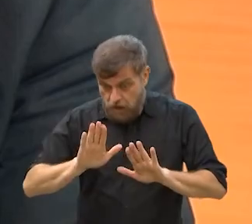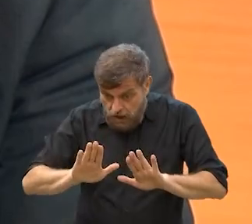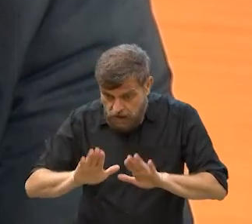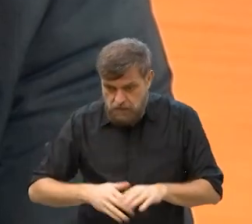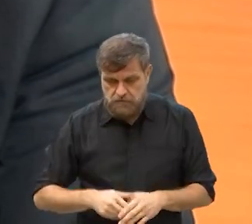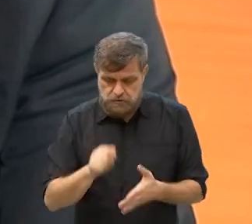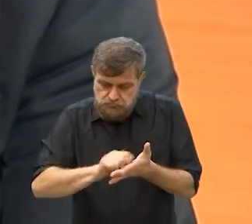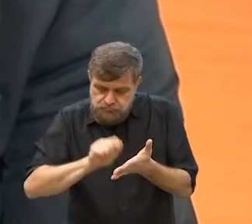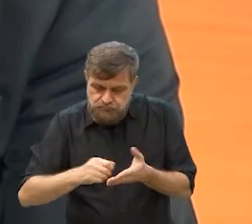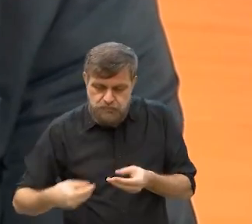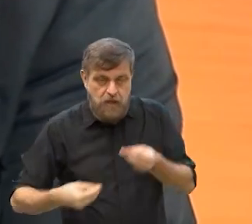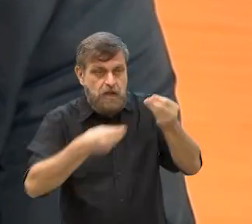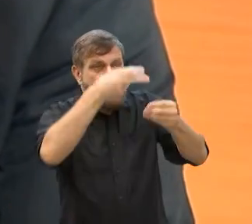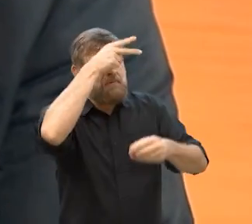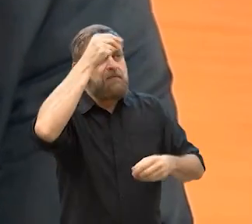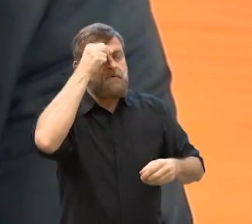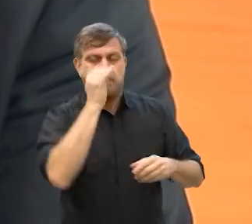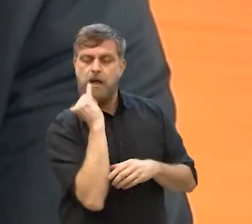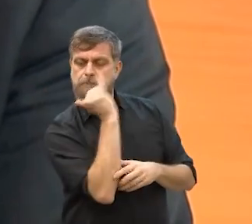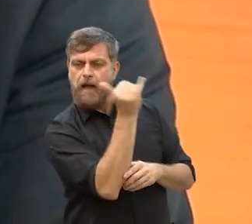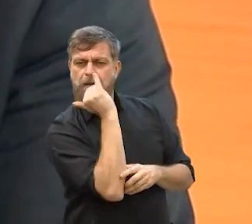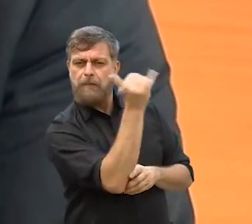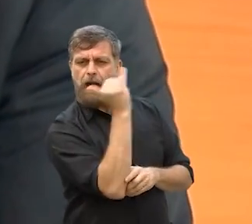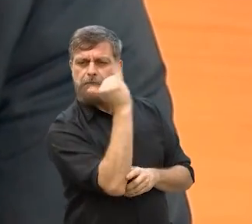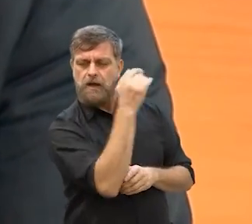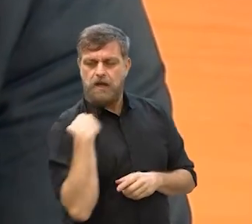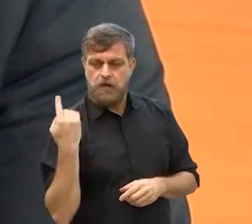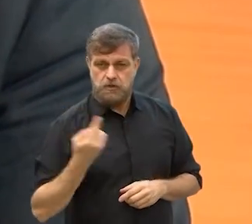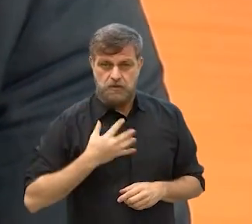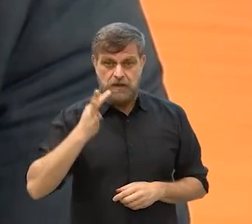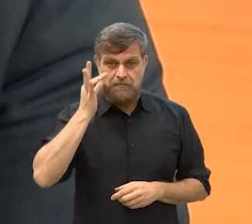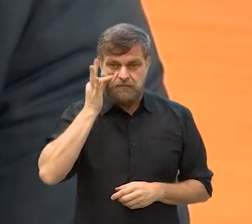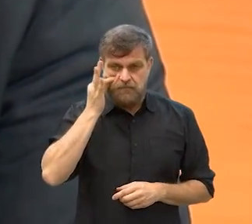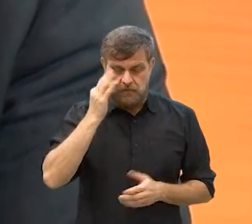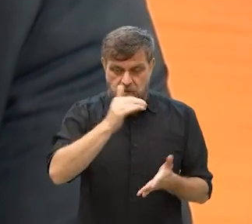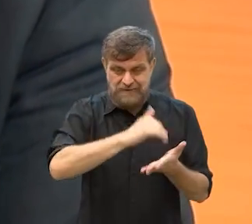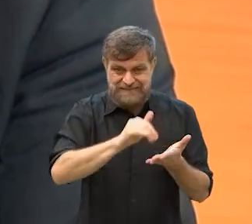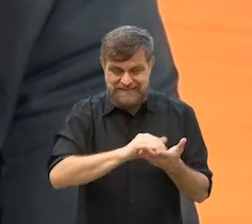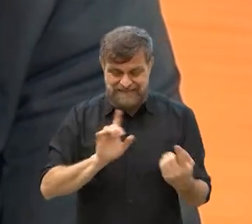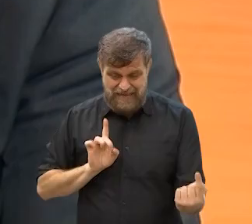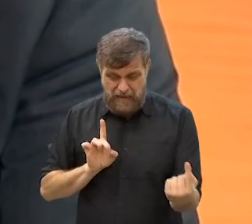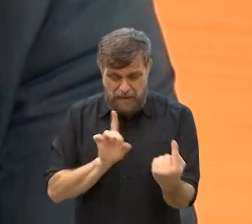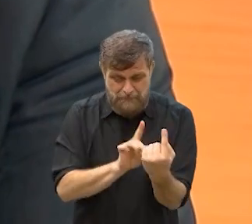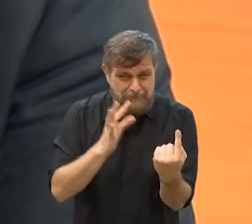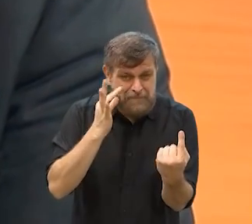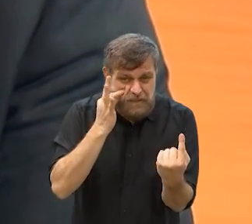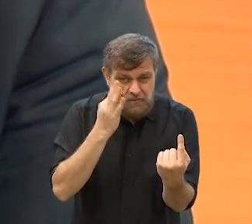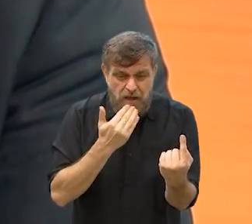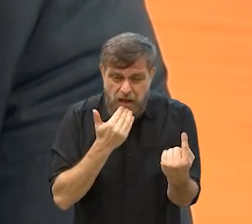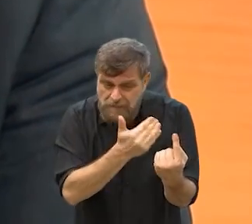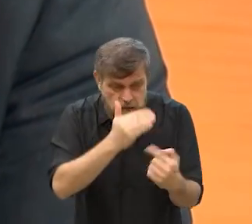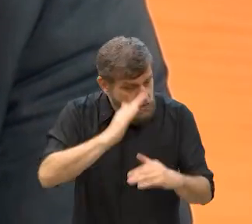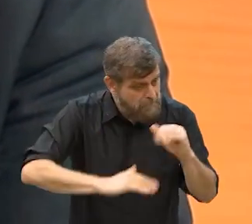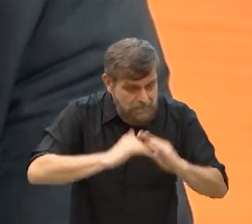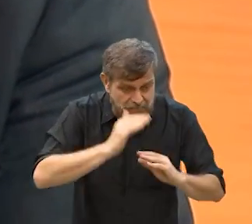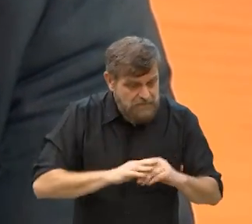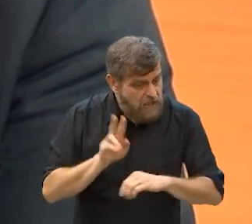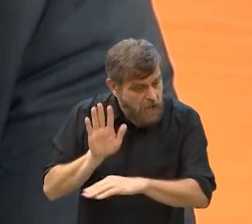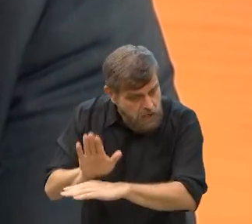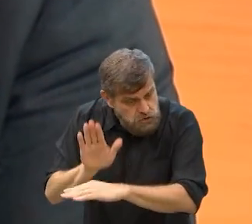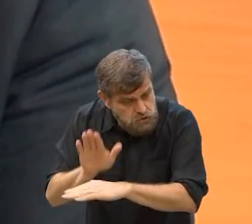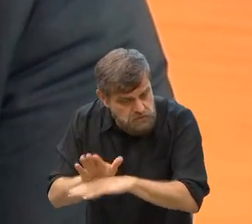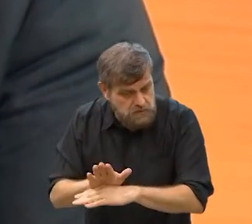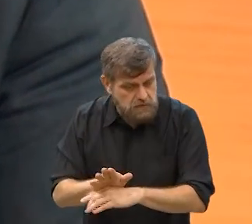são encaminhadas, falado mesmo. Nós visitamos o secretário pedindo uma providência